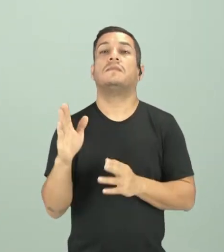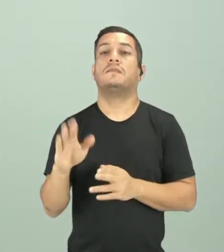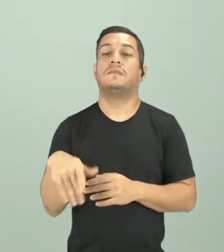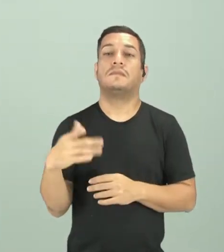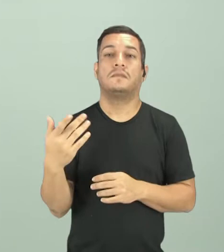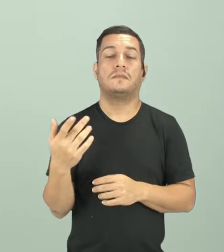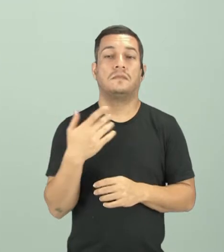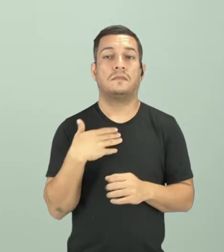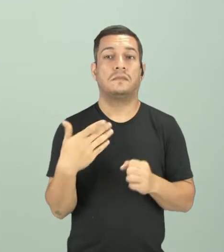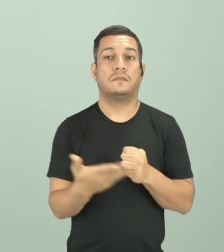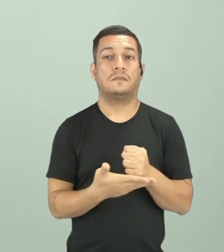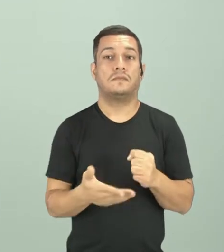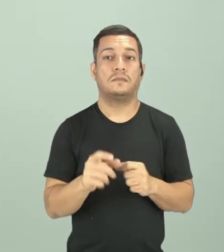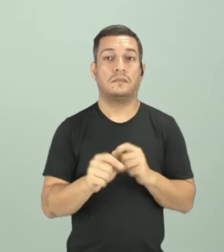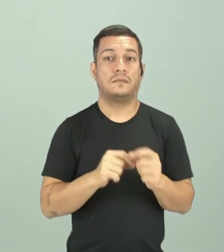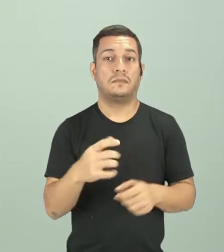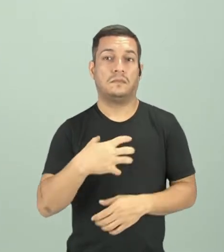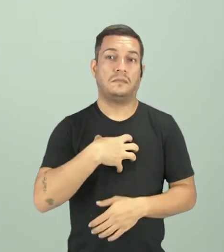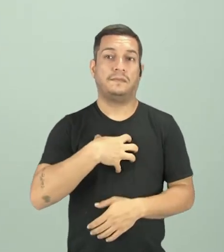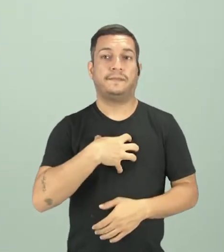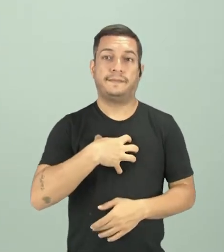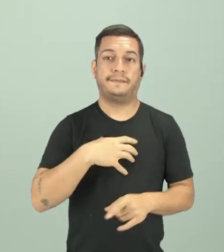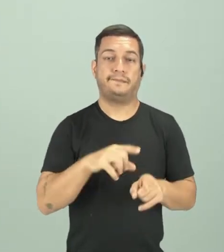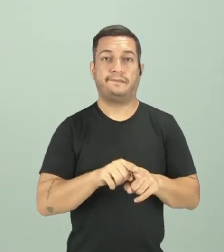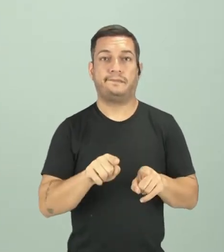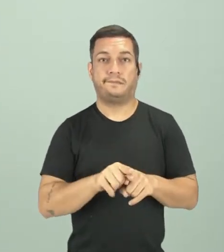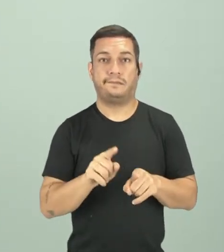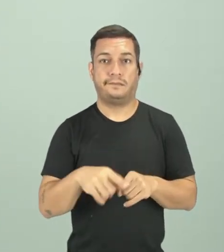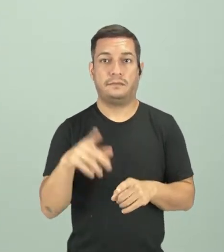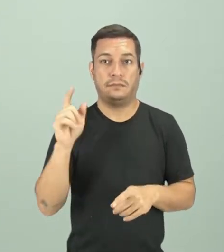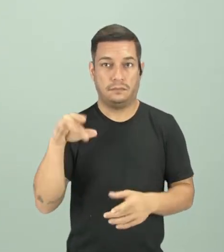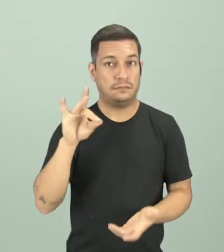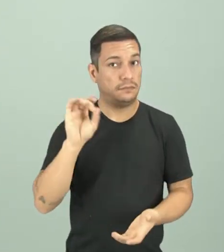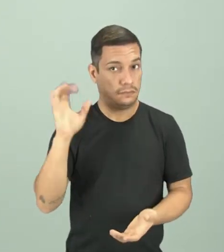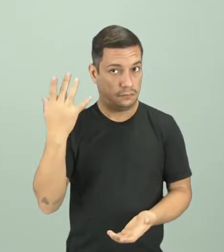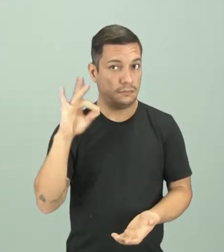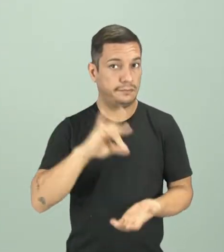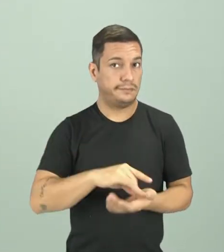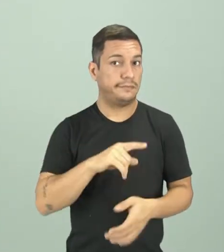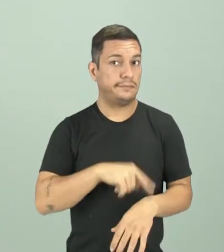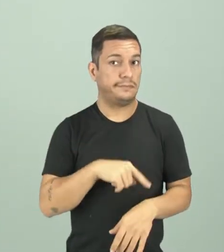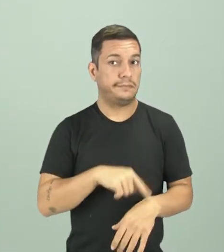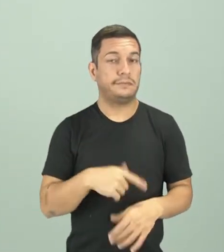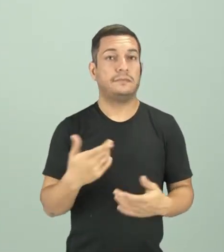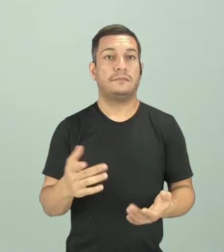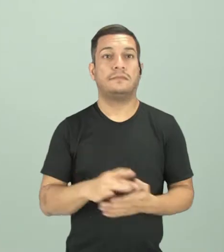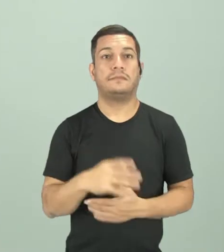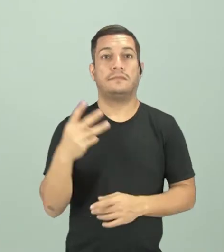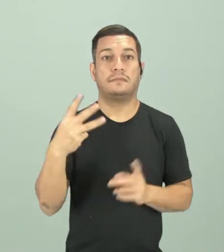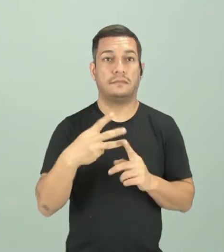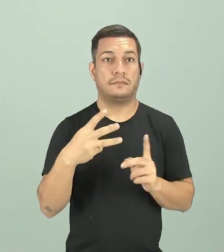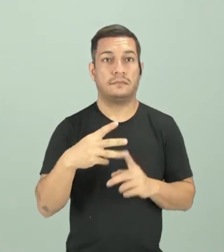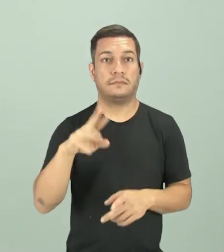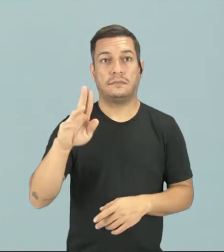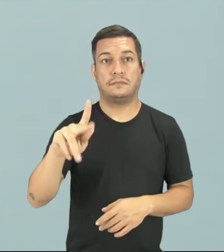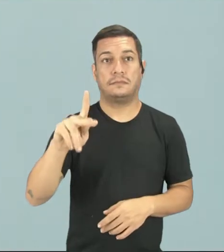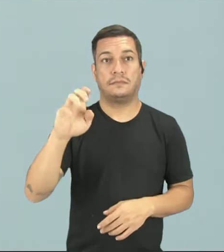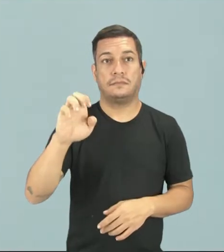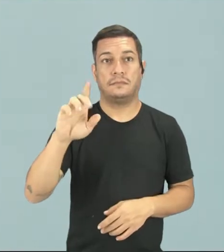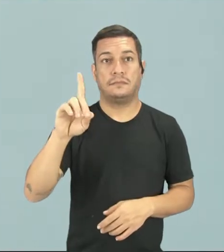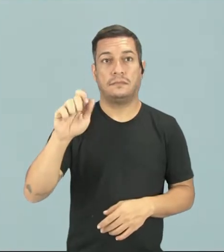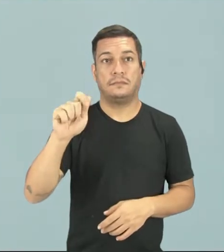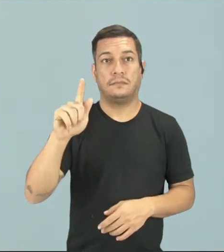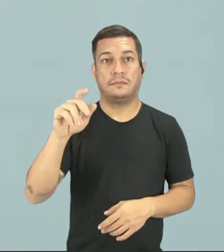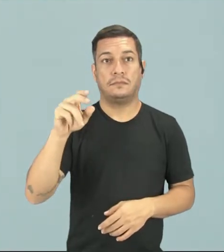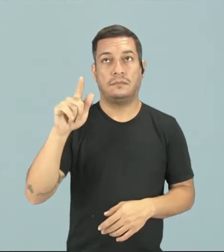padrões estereotipados de comportamentos e essa era a realidade do momento. A terceira fase da educação física,